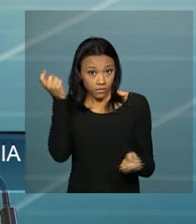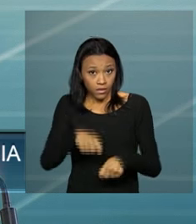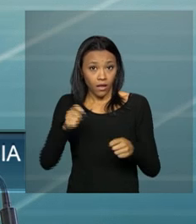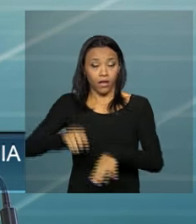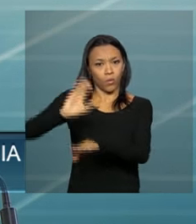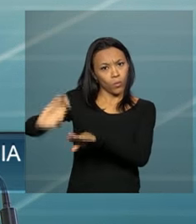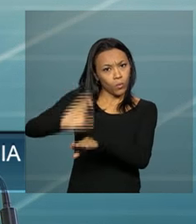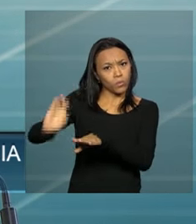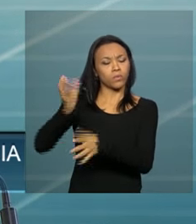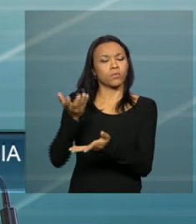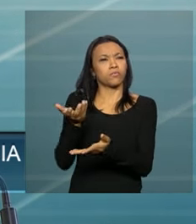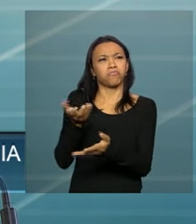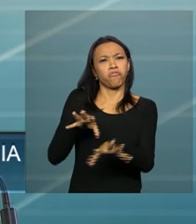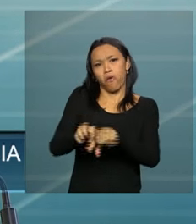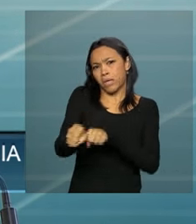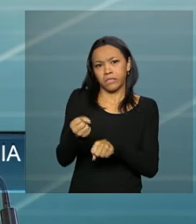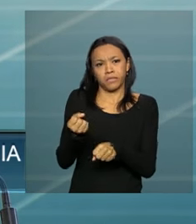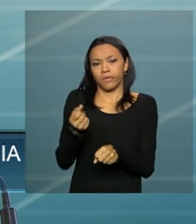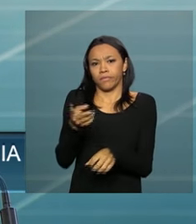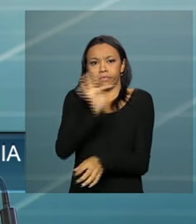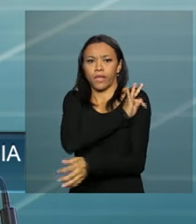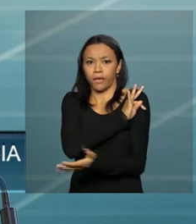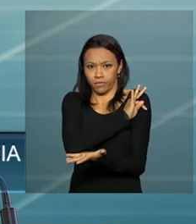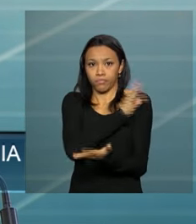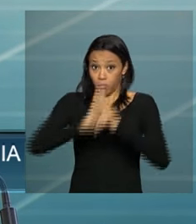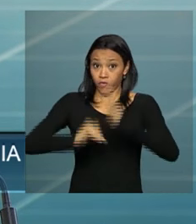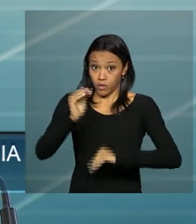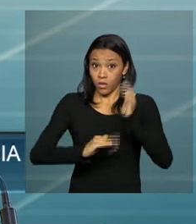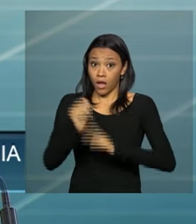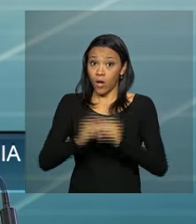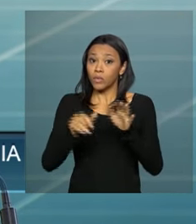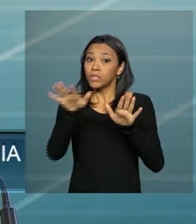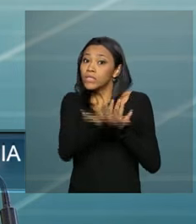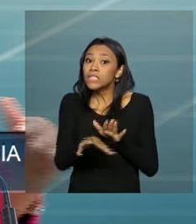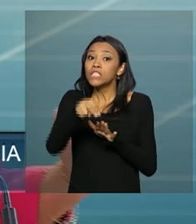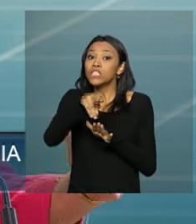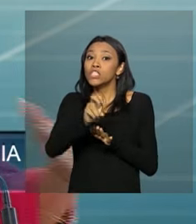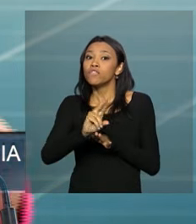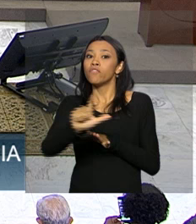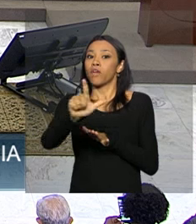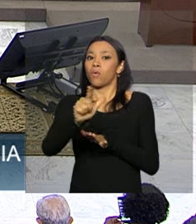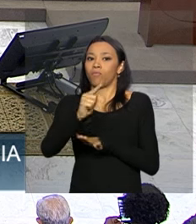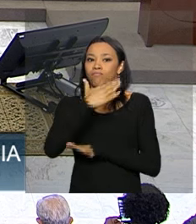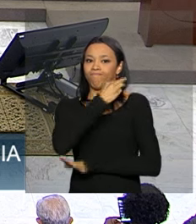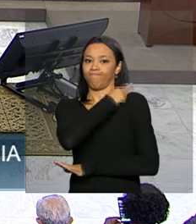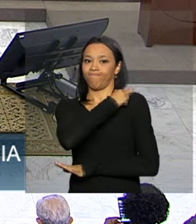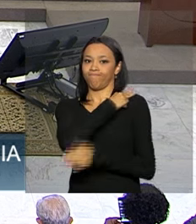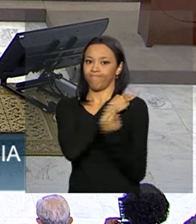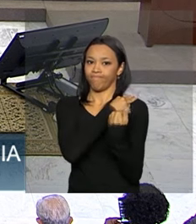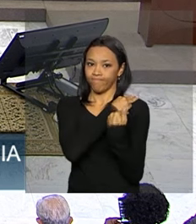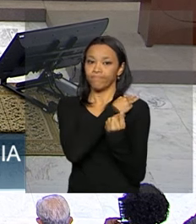curso de formação técnica profissional de nível, começou assim, de nível mais baixo,